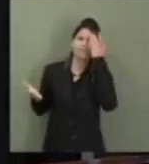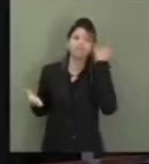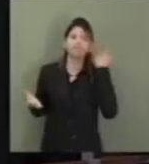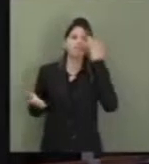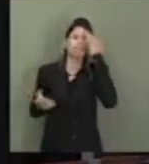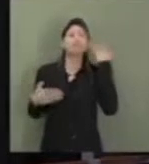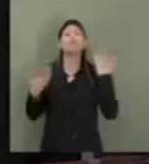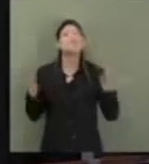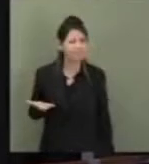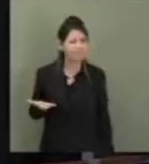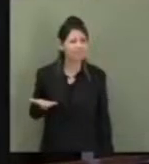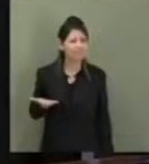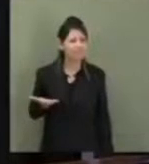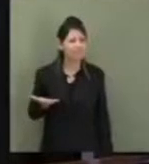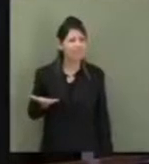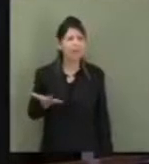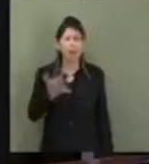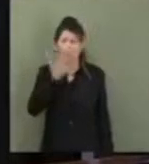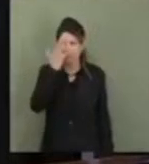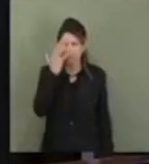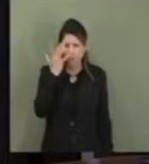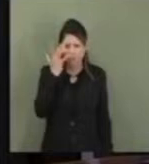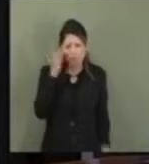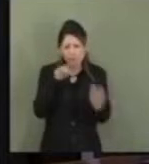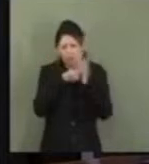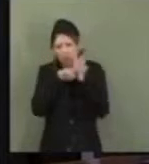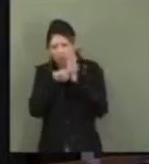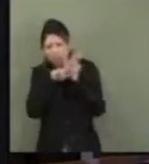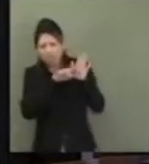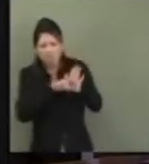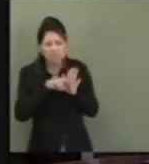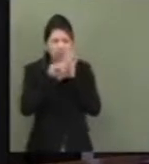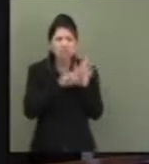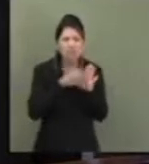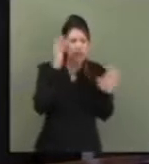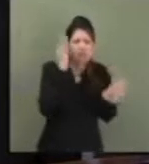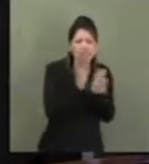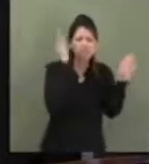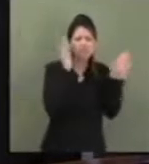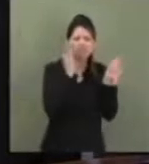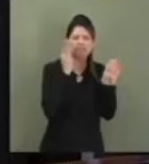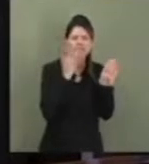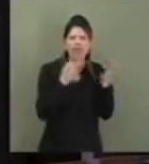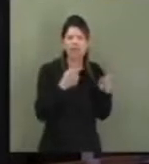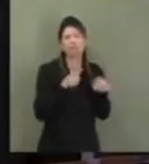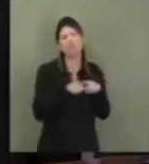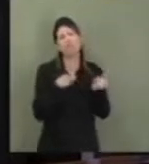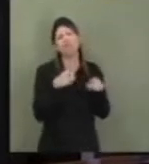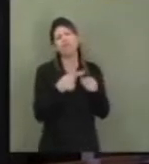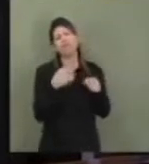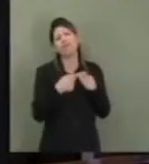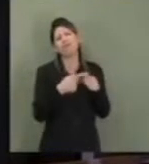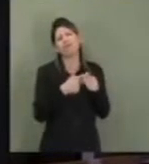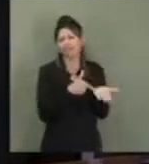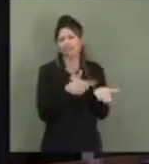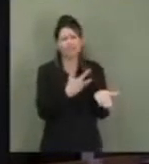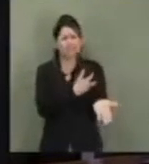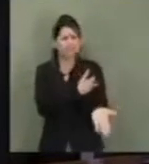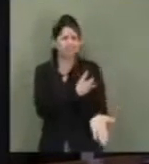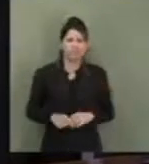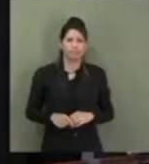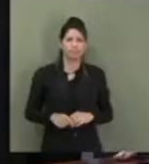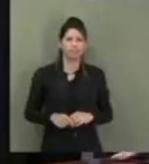Qual a intenção de alguém autorizar a busca e apreensão na casa de um ex-presidente por causa de um motivo infantil